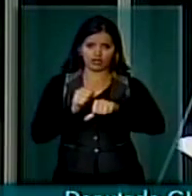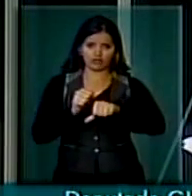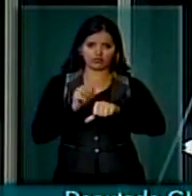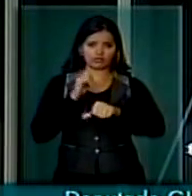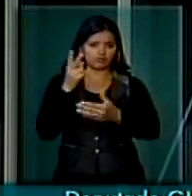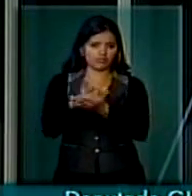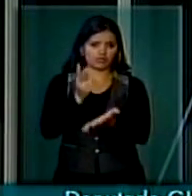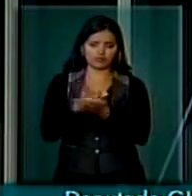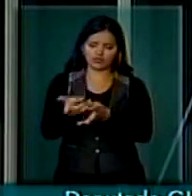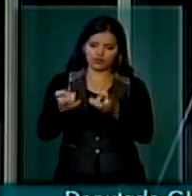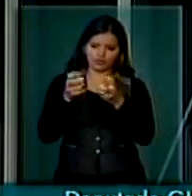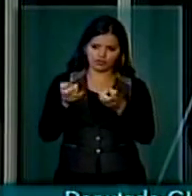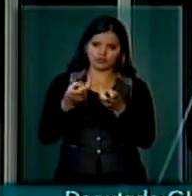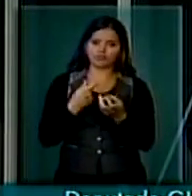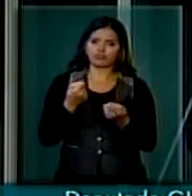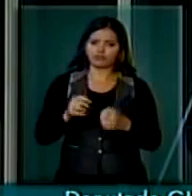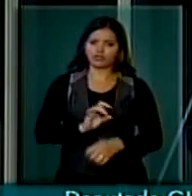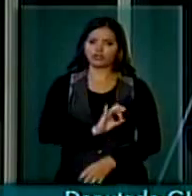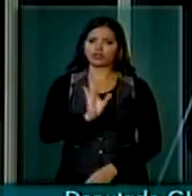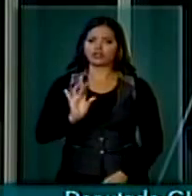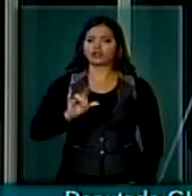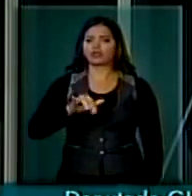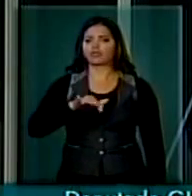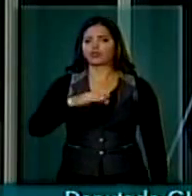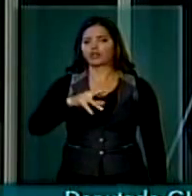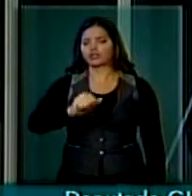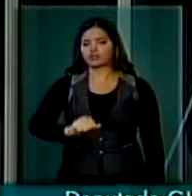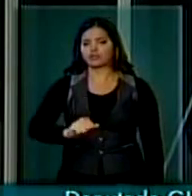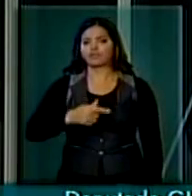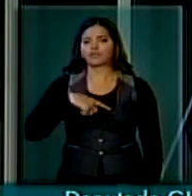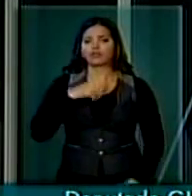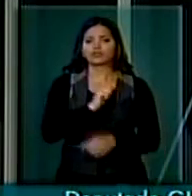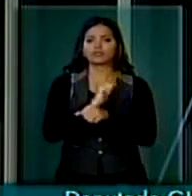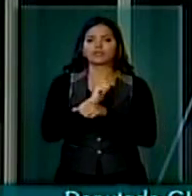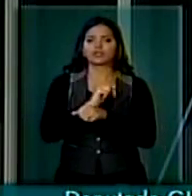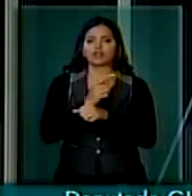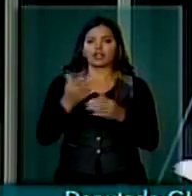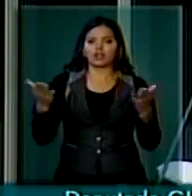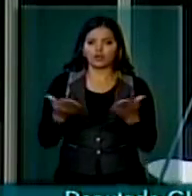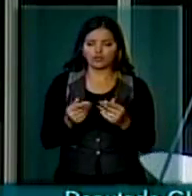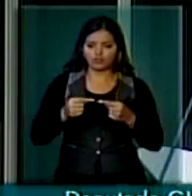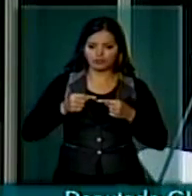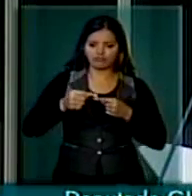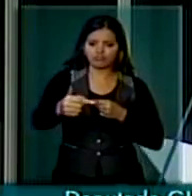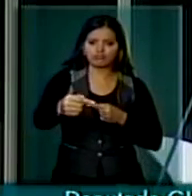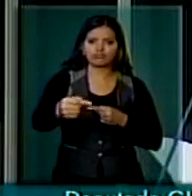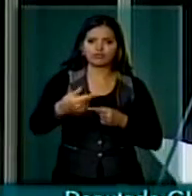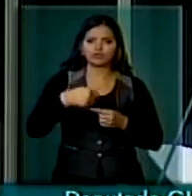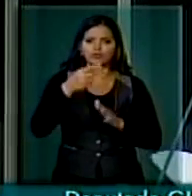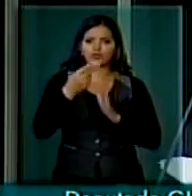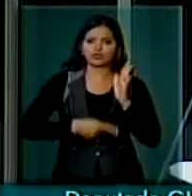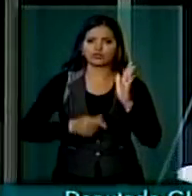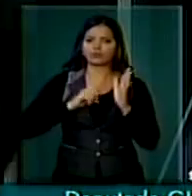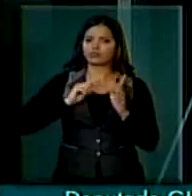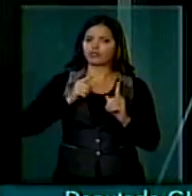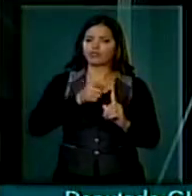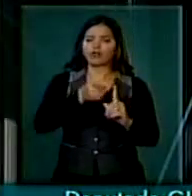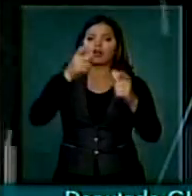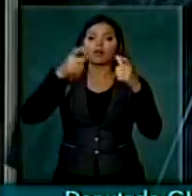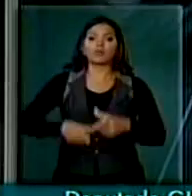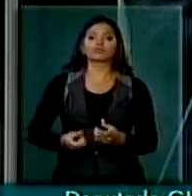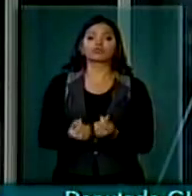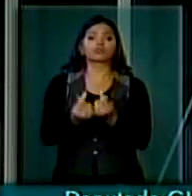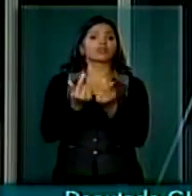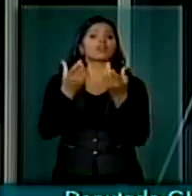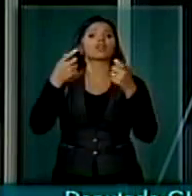se não houvesse democracia. Se cria uma expectativa de médio e longo prazo de projetos sem se apontar a origem. É como